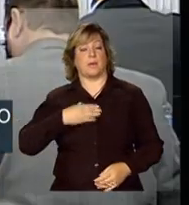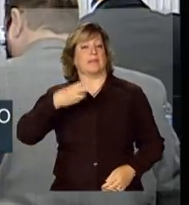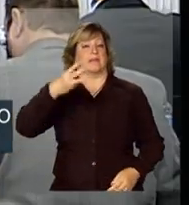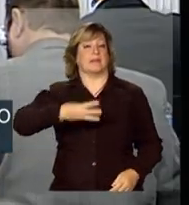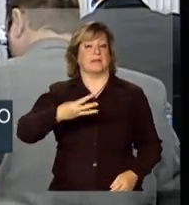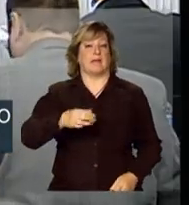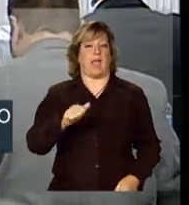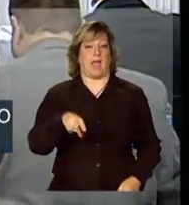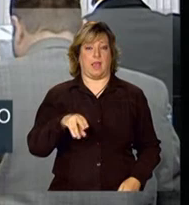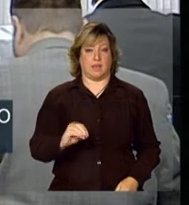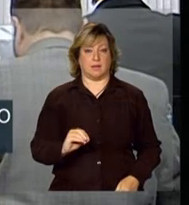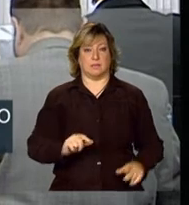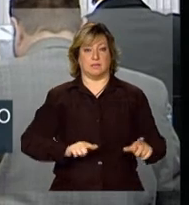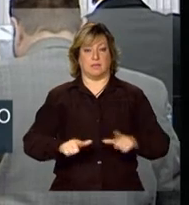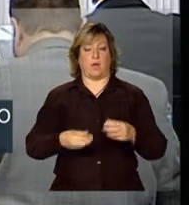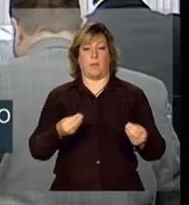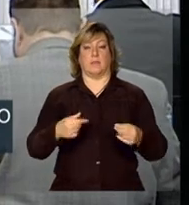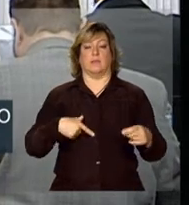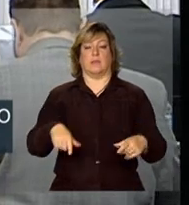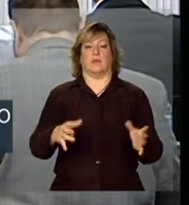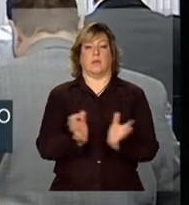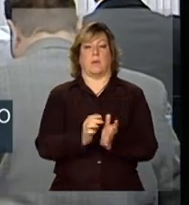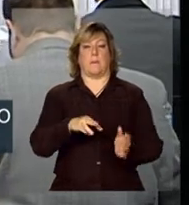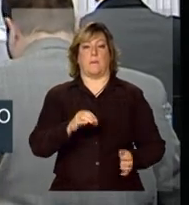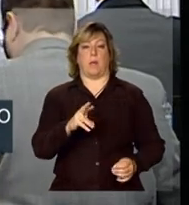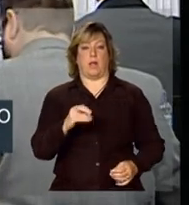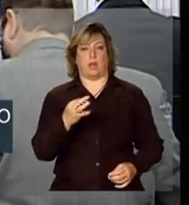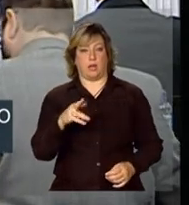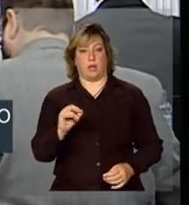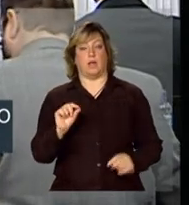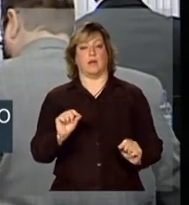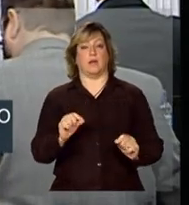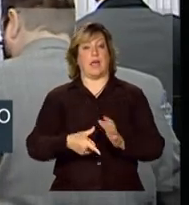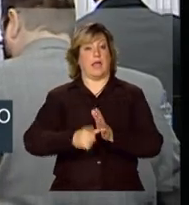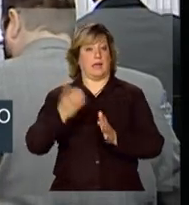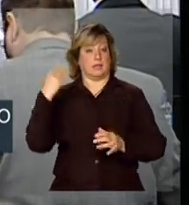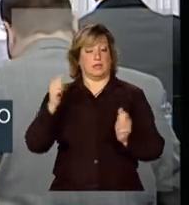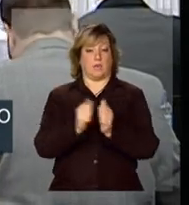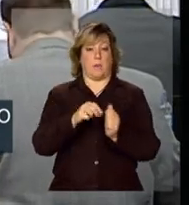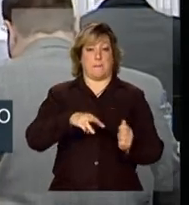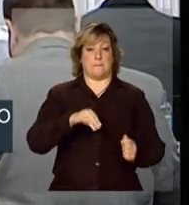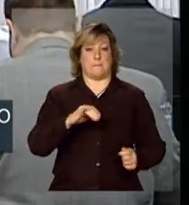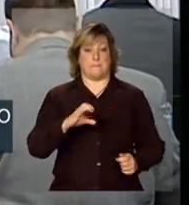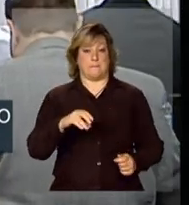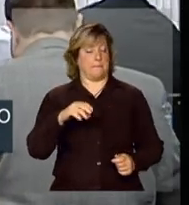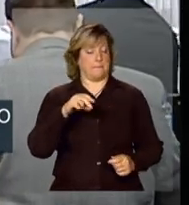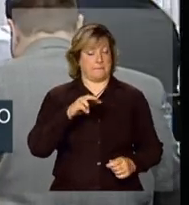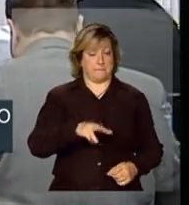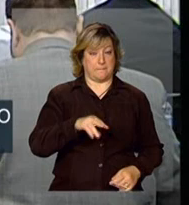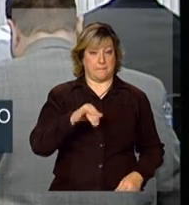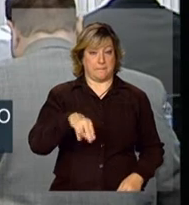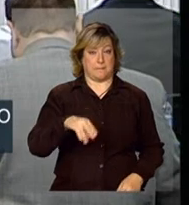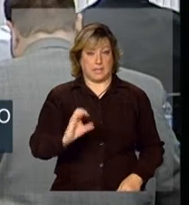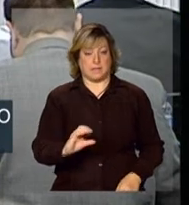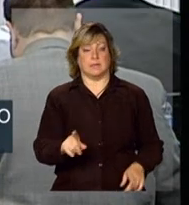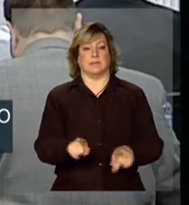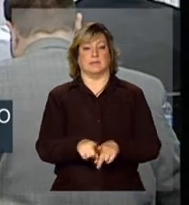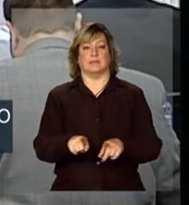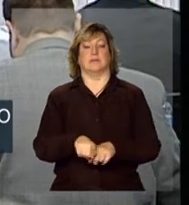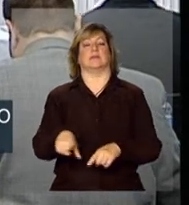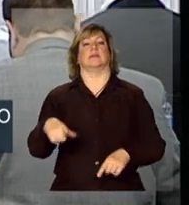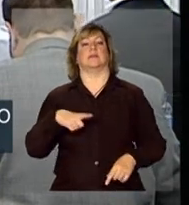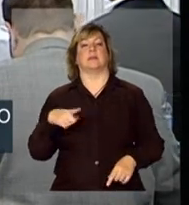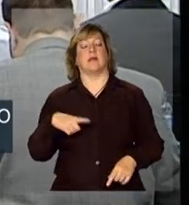terceiro ano, né, de moratória, e anteriormente com o MINC, foi o MINC que aderiu, né, foi aí que o Ministério do Meio